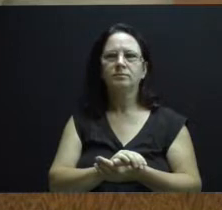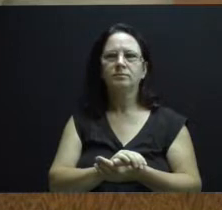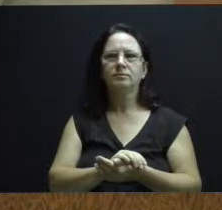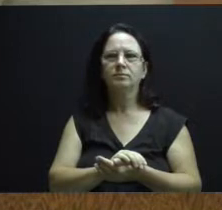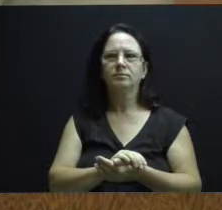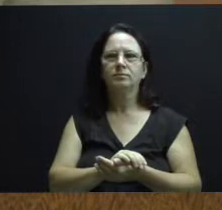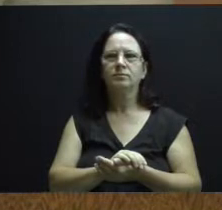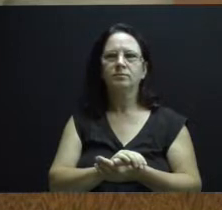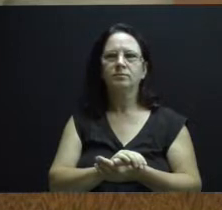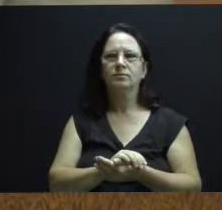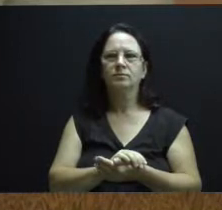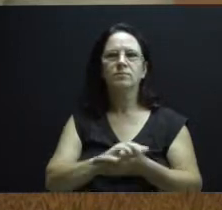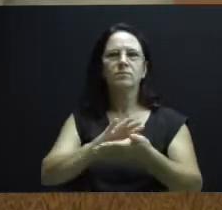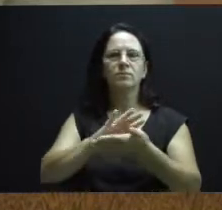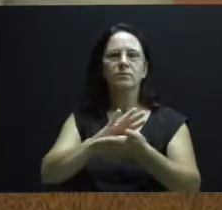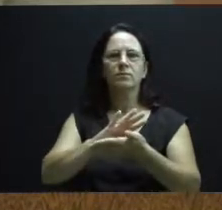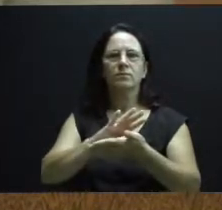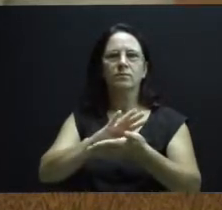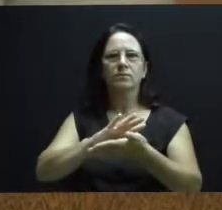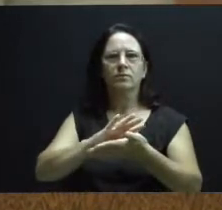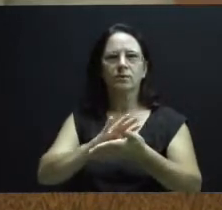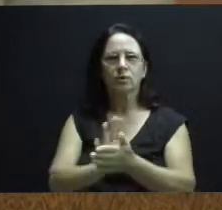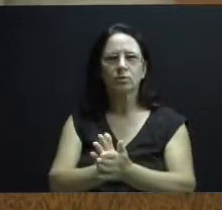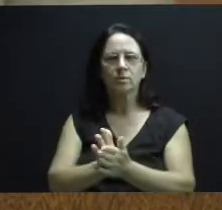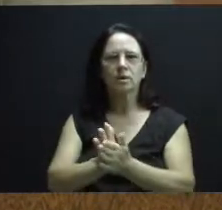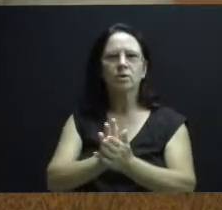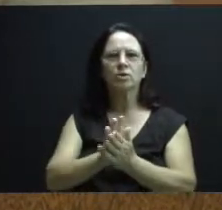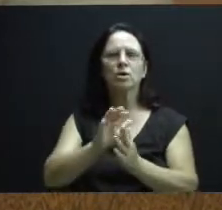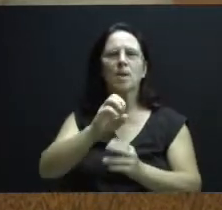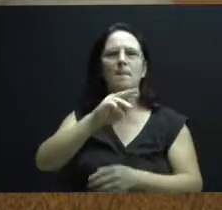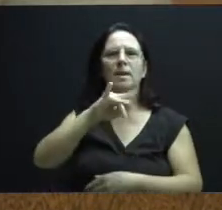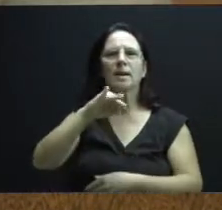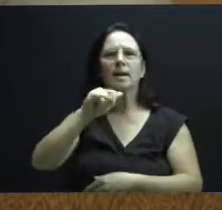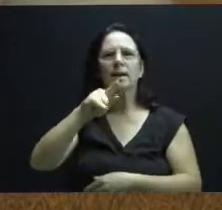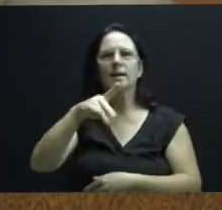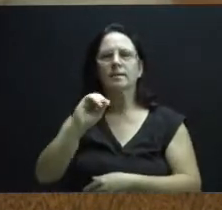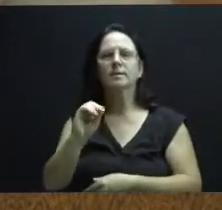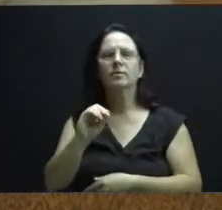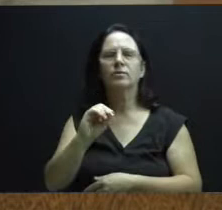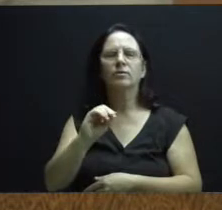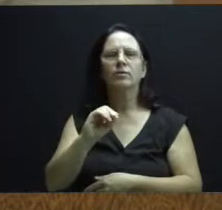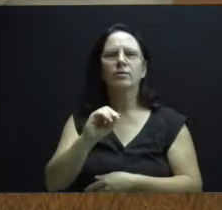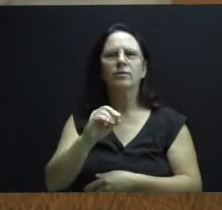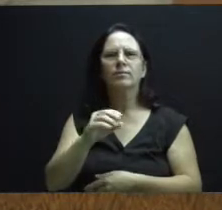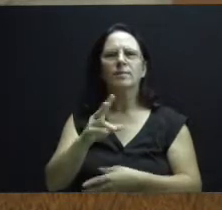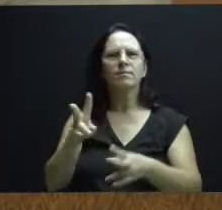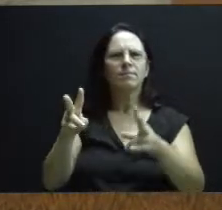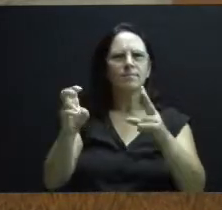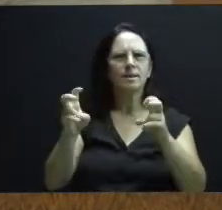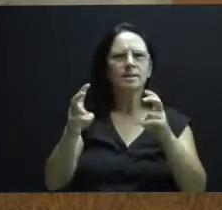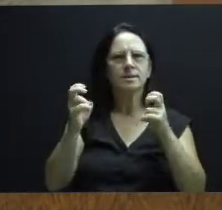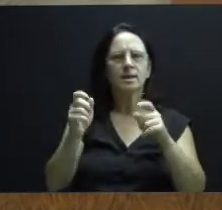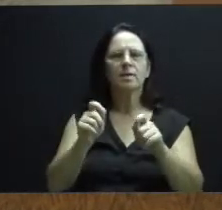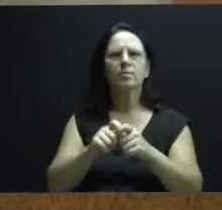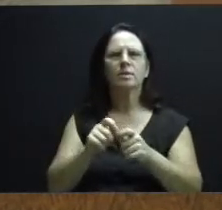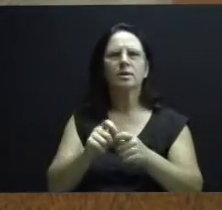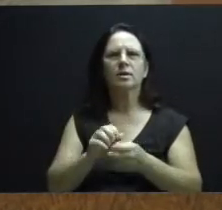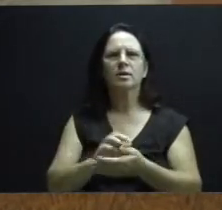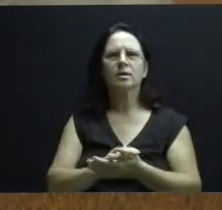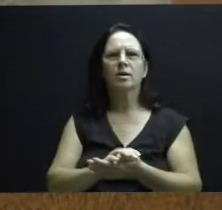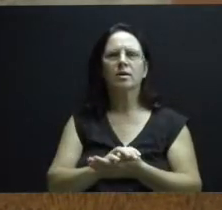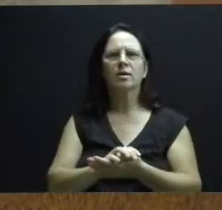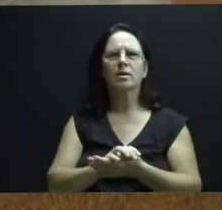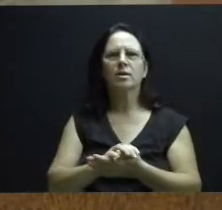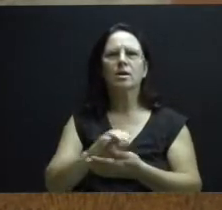da área de mineração vem intensificando se é esse principalmente bernadino